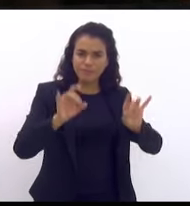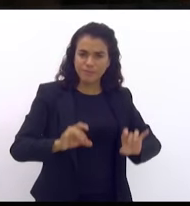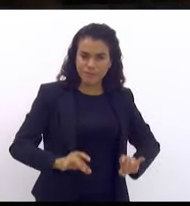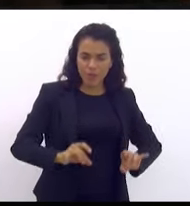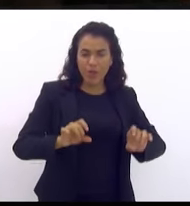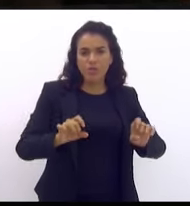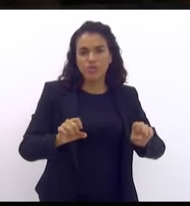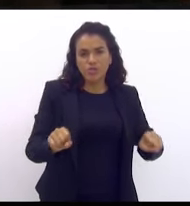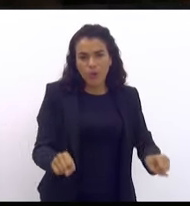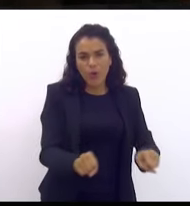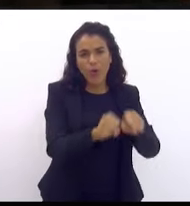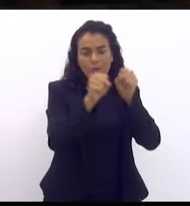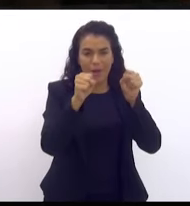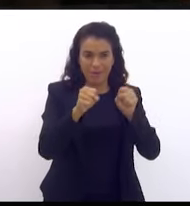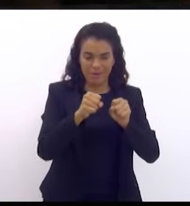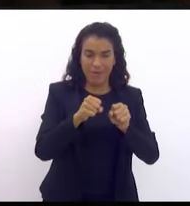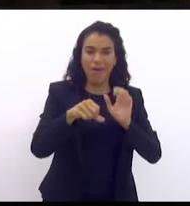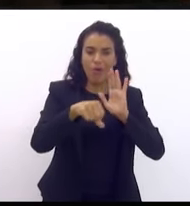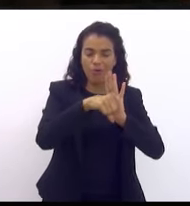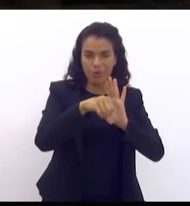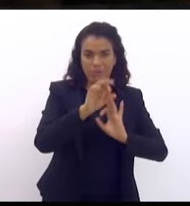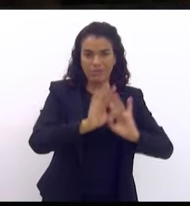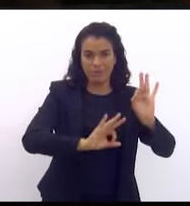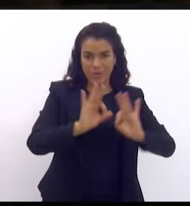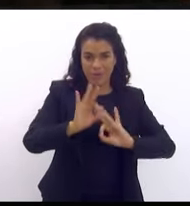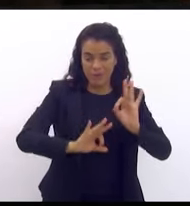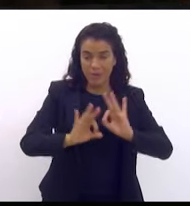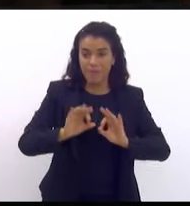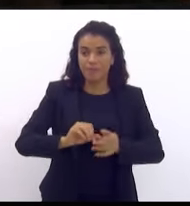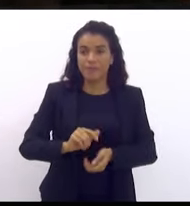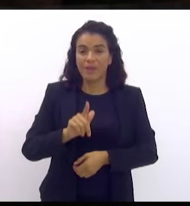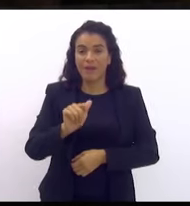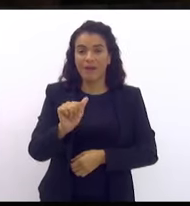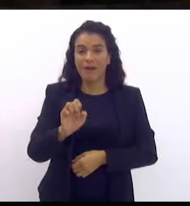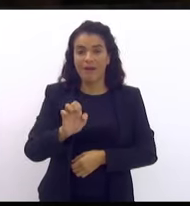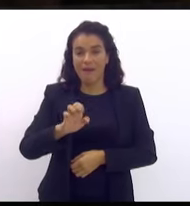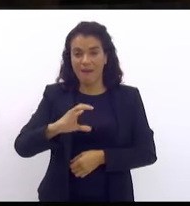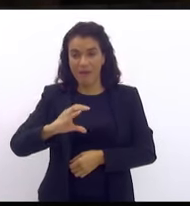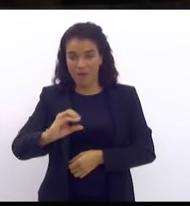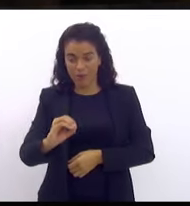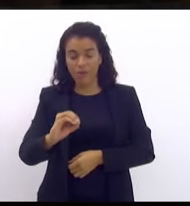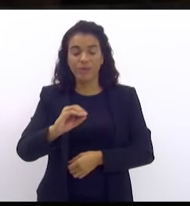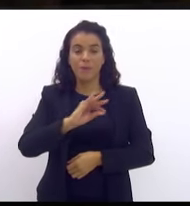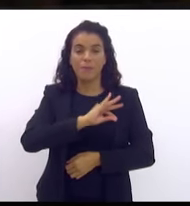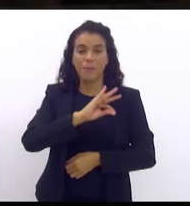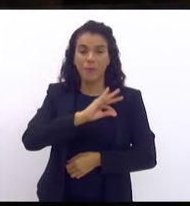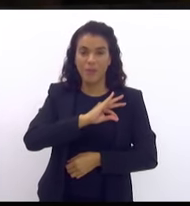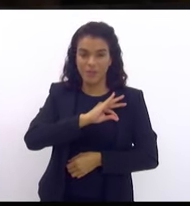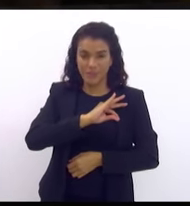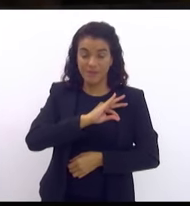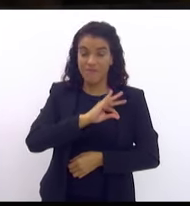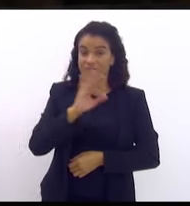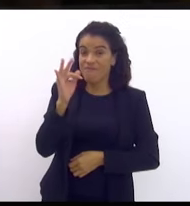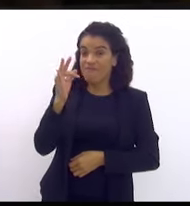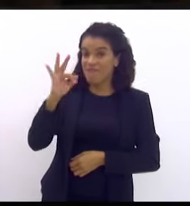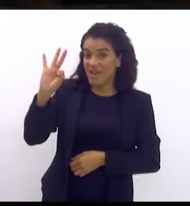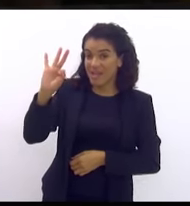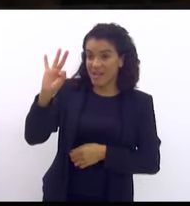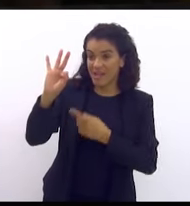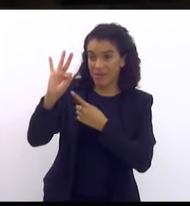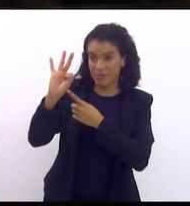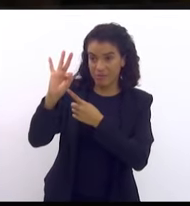Crime Organizado, GAECO, do Ministério Público do Rio de Janeiro e da Polícia Federal.